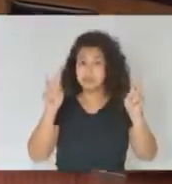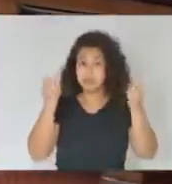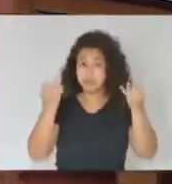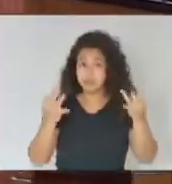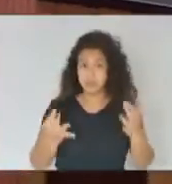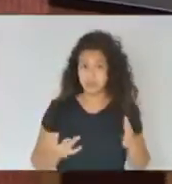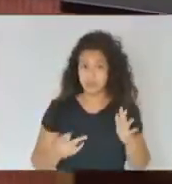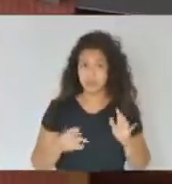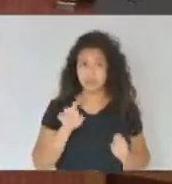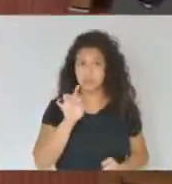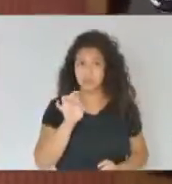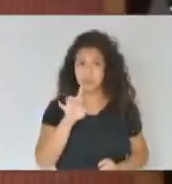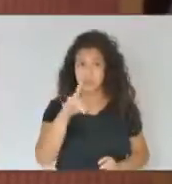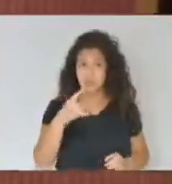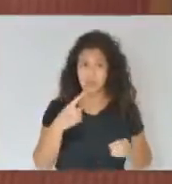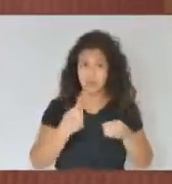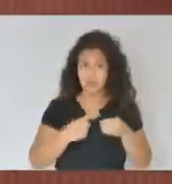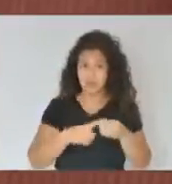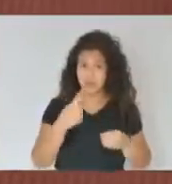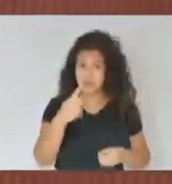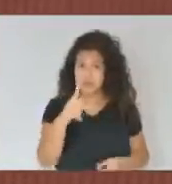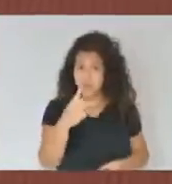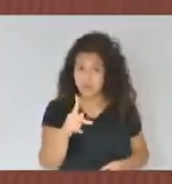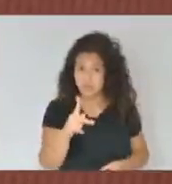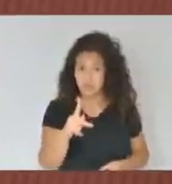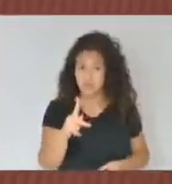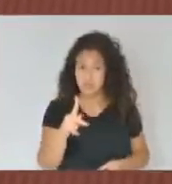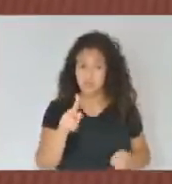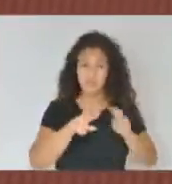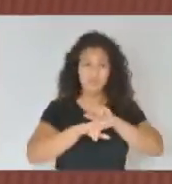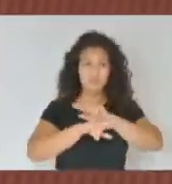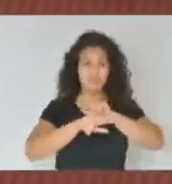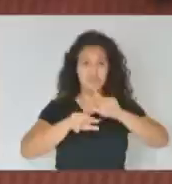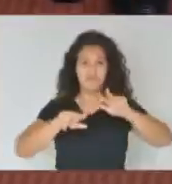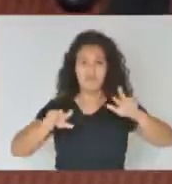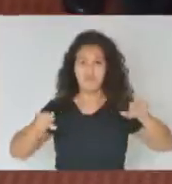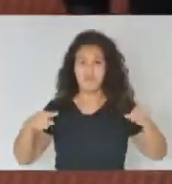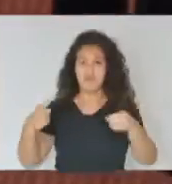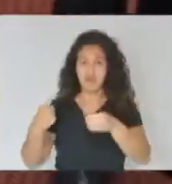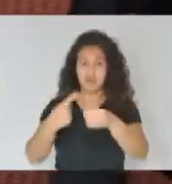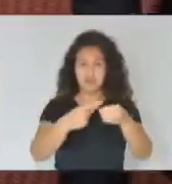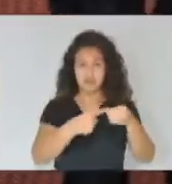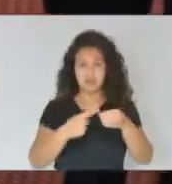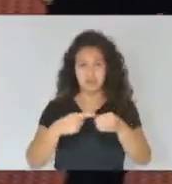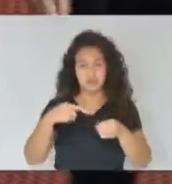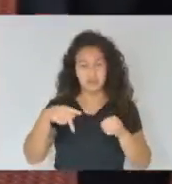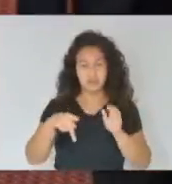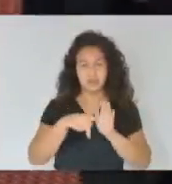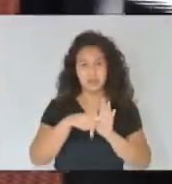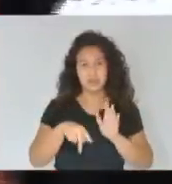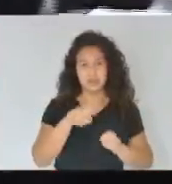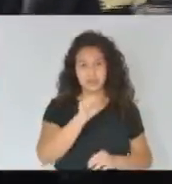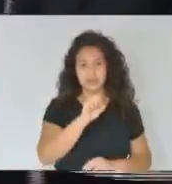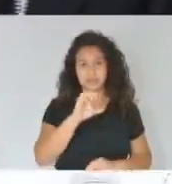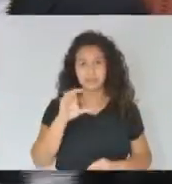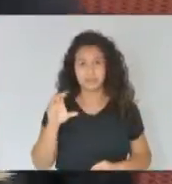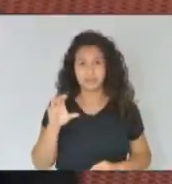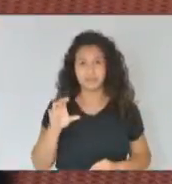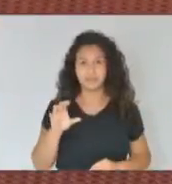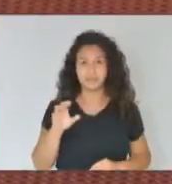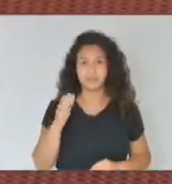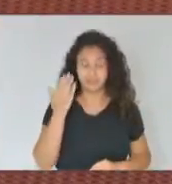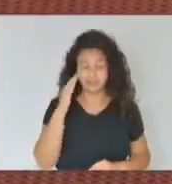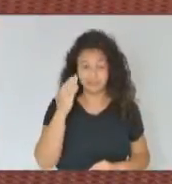sua região. É de vários pontos, regiões do Estado de Santa Catarina.